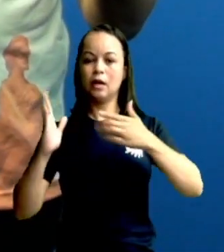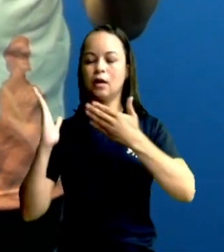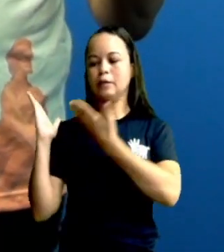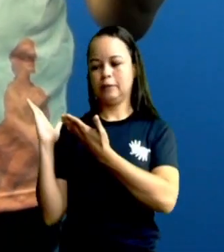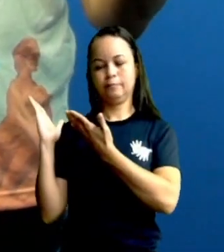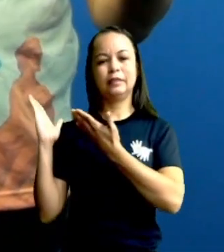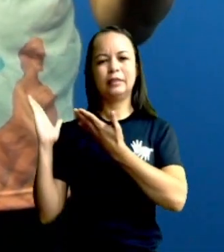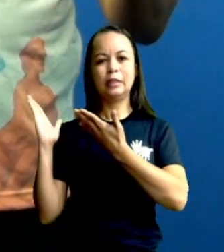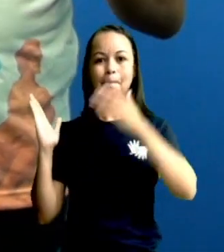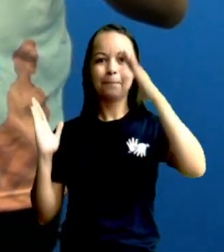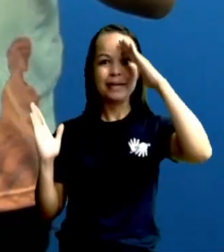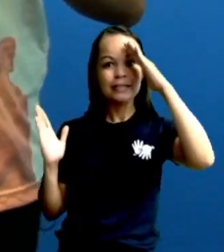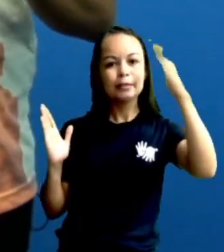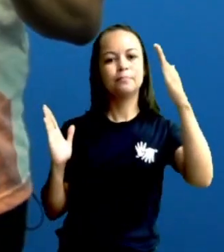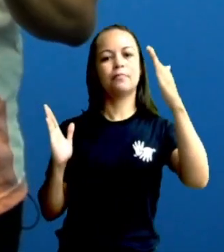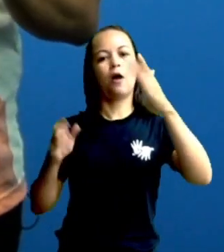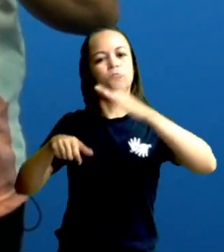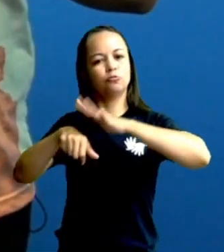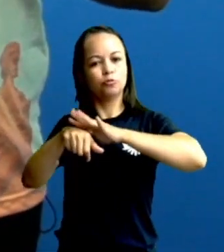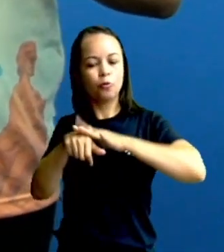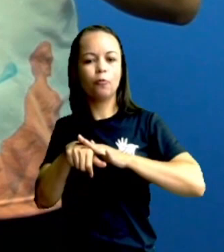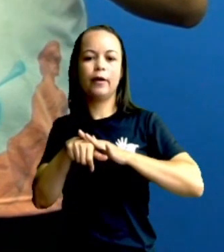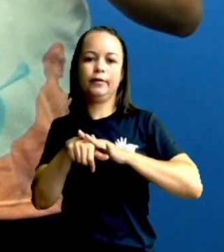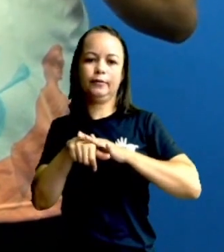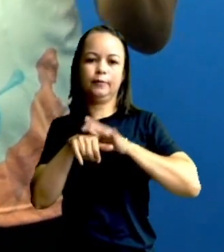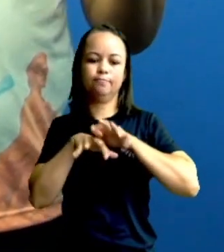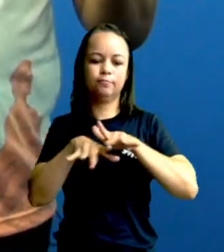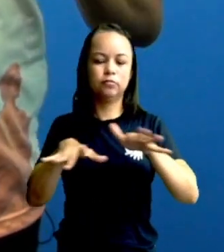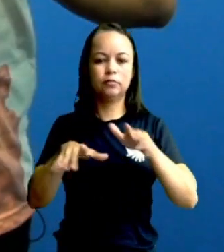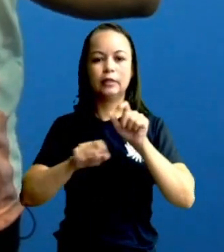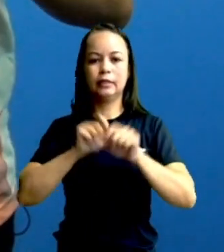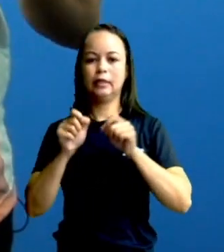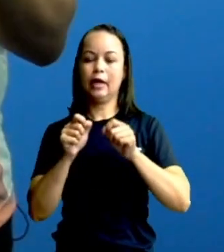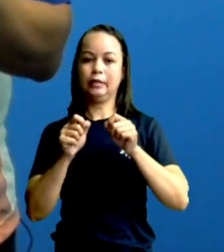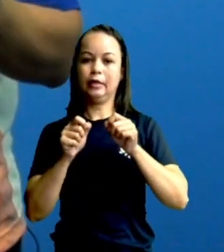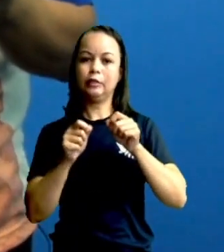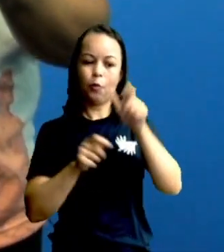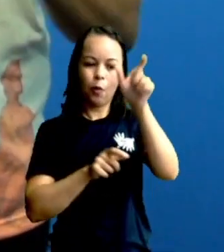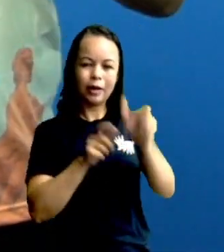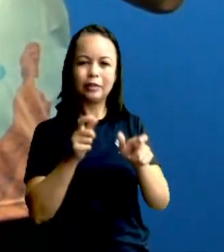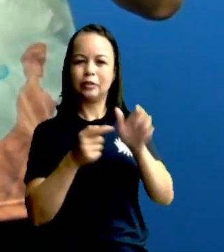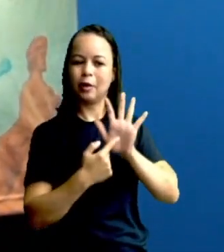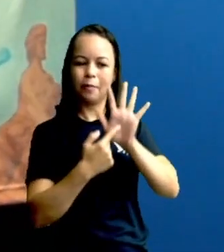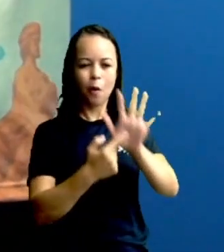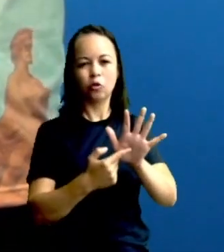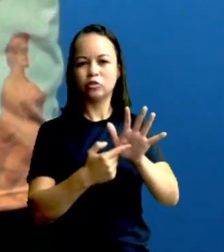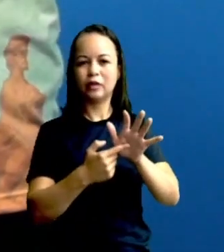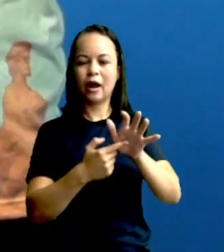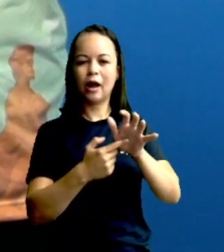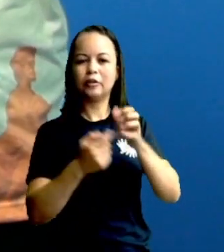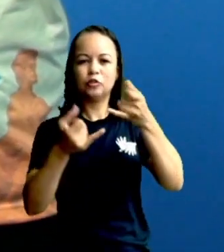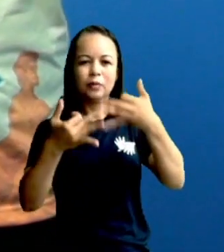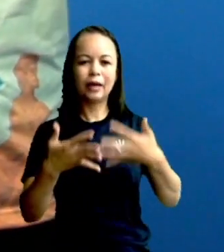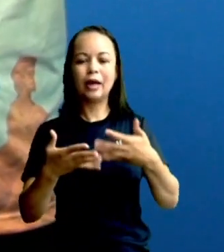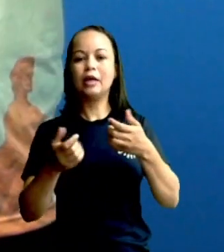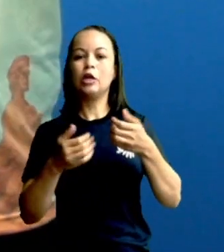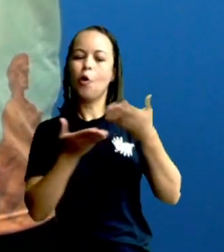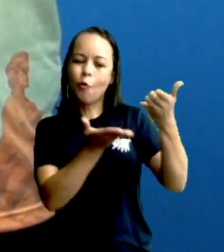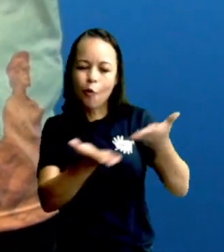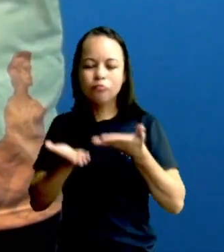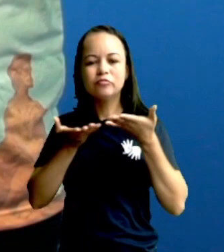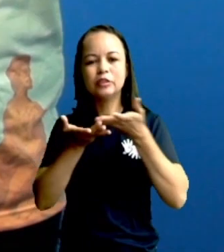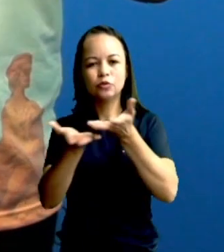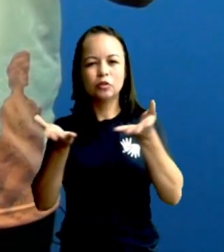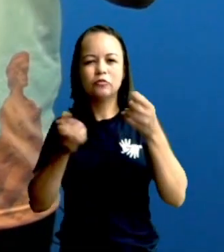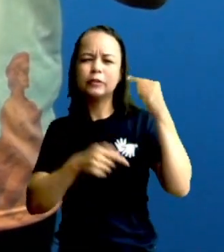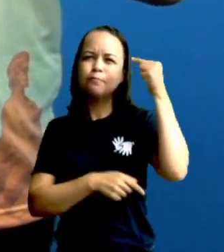principais IST. E lembrando, gente, que eu não tenho uma pretensão nenhuma aqui de abarcar todas elas. Eu até te convido, eu até te chamo para tu